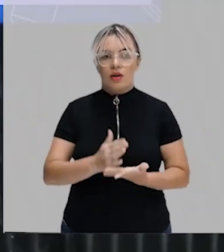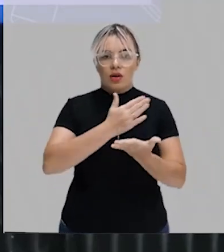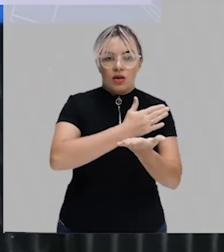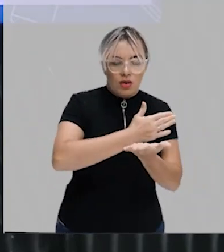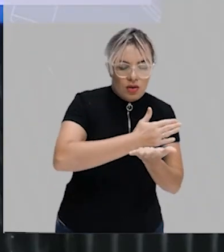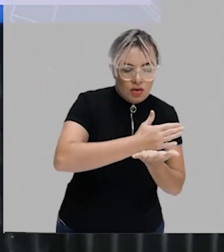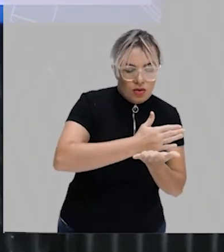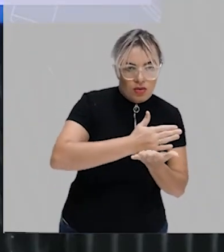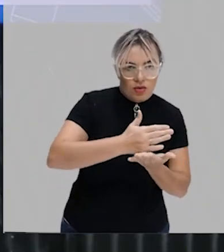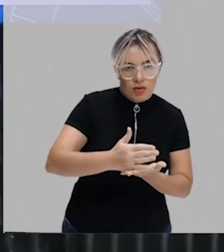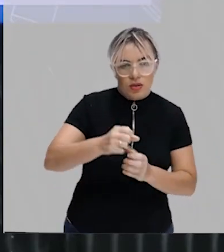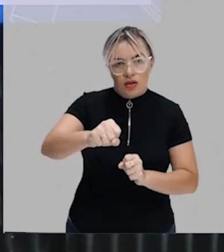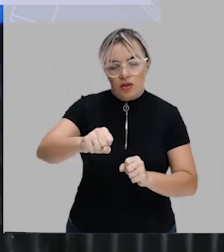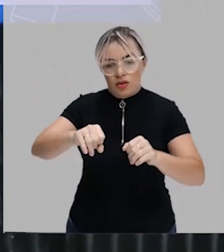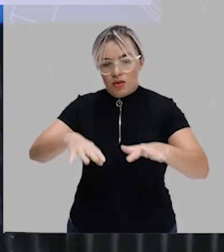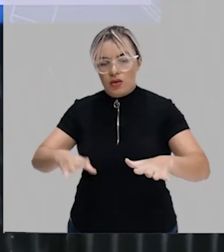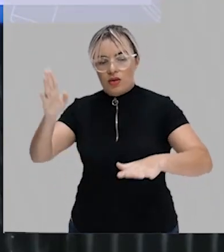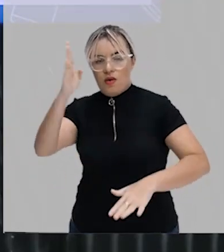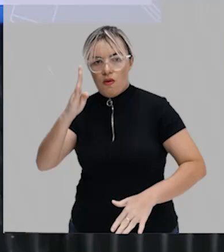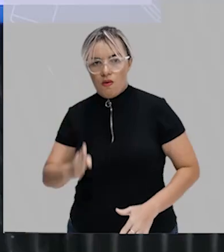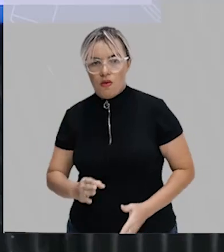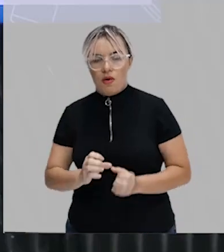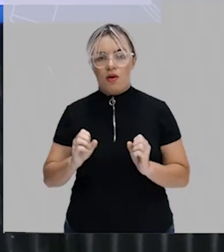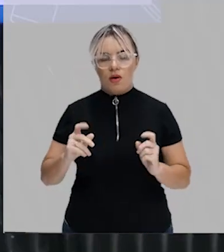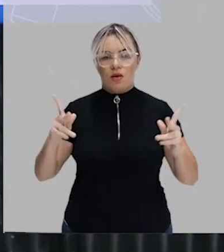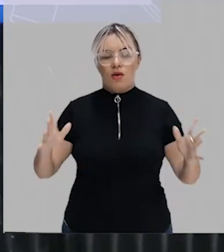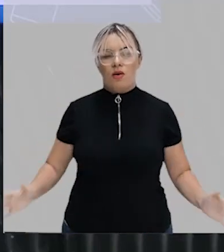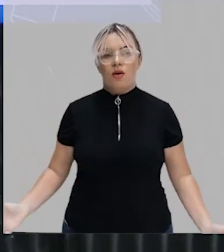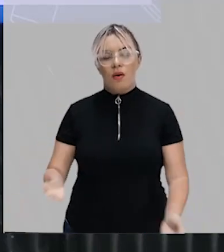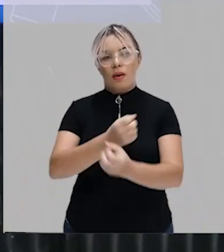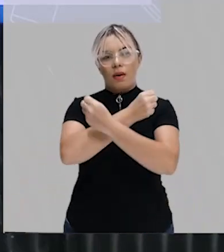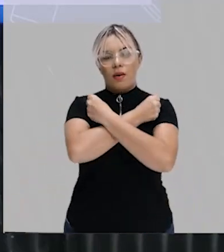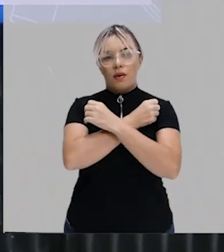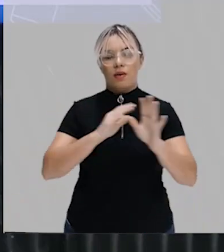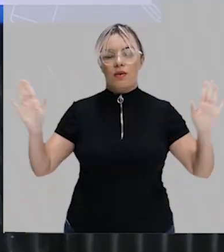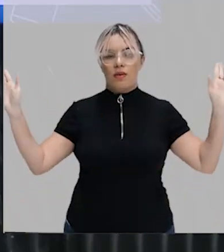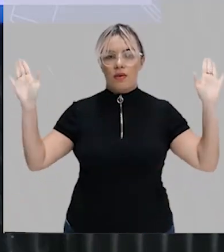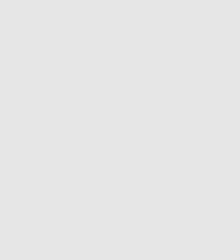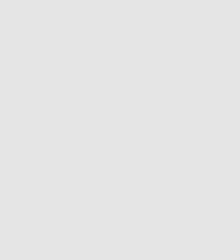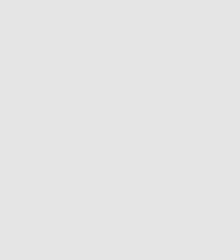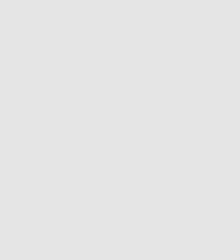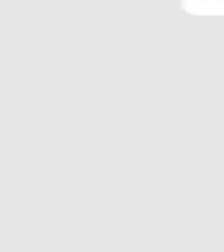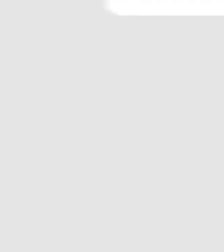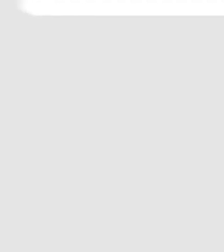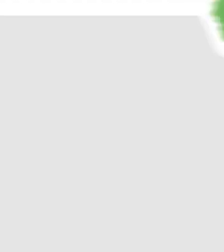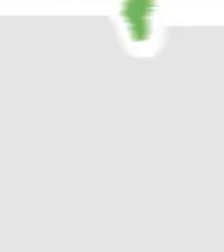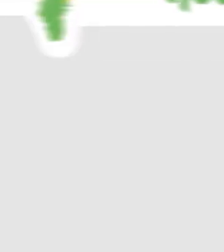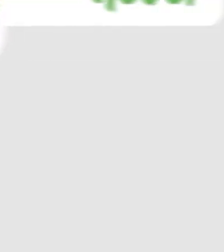da nossa colonização. Ok, pessoal? Um grande abraço e até o nosso próximo encontro.